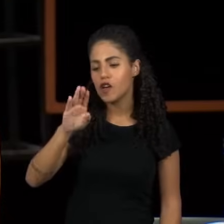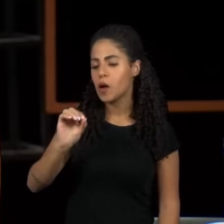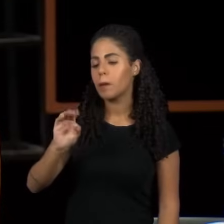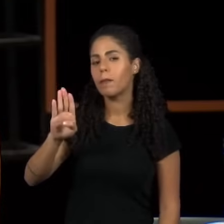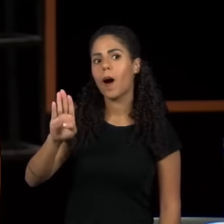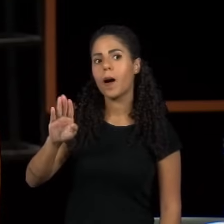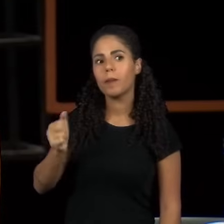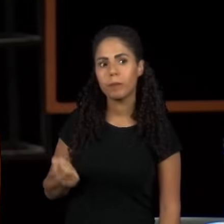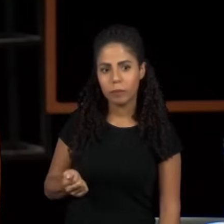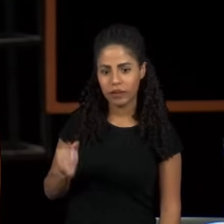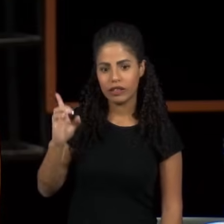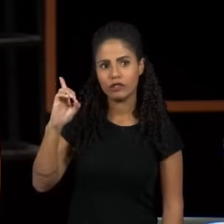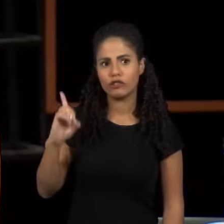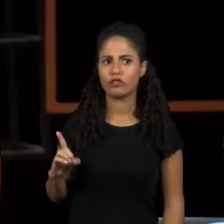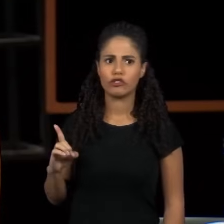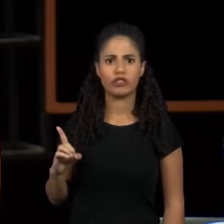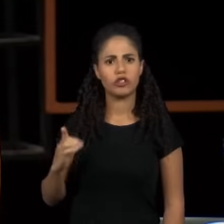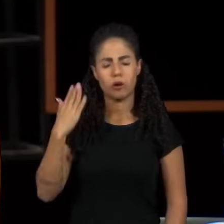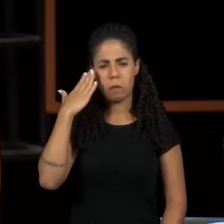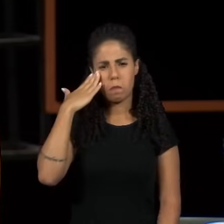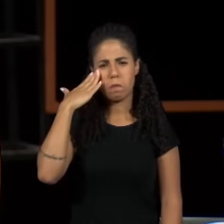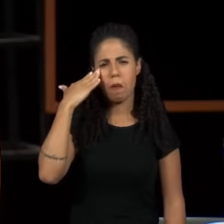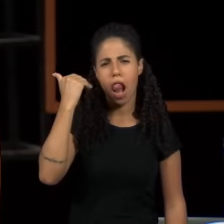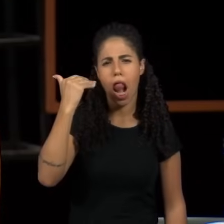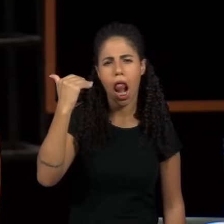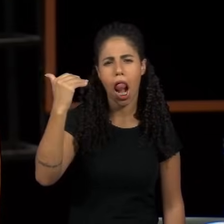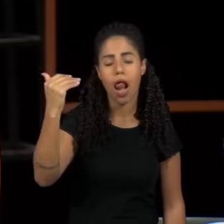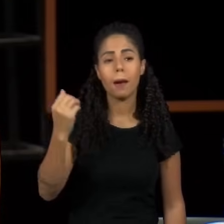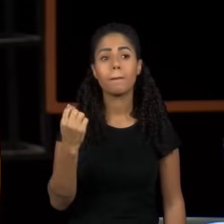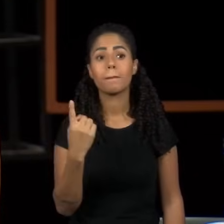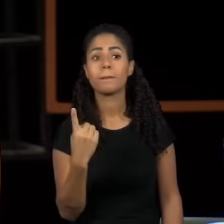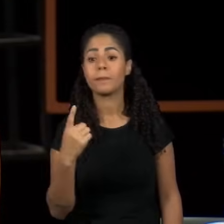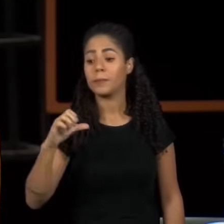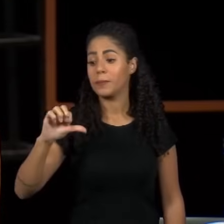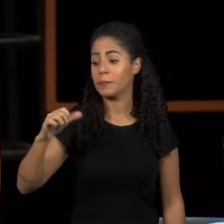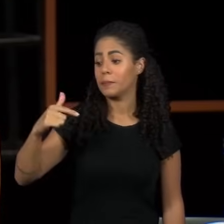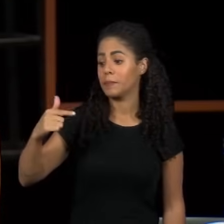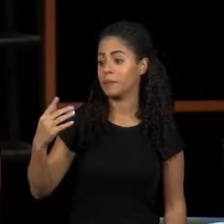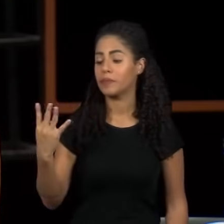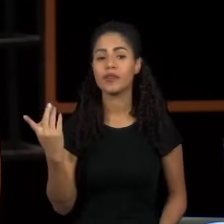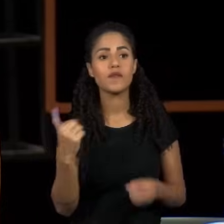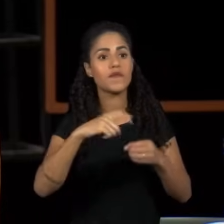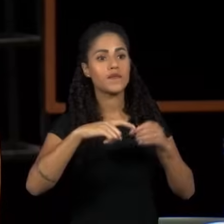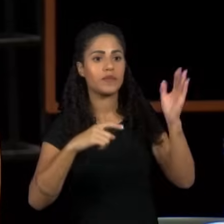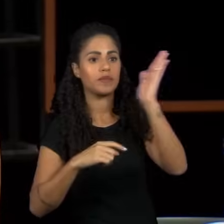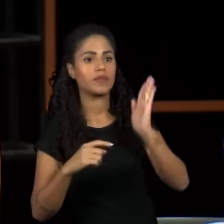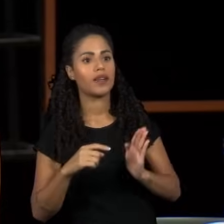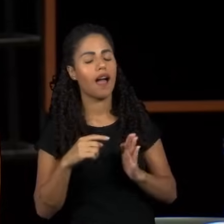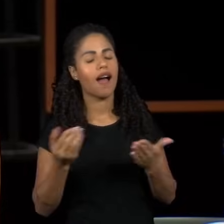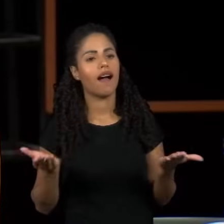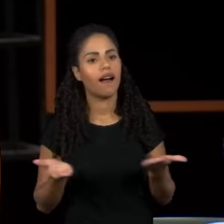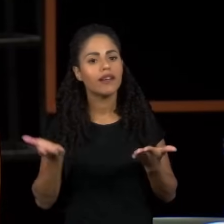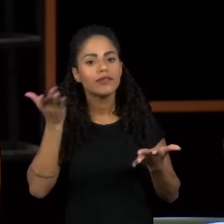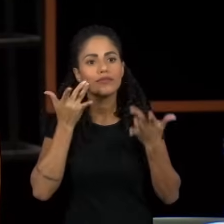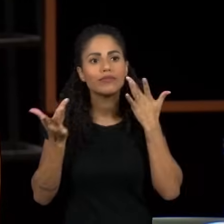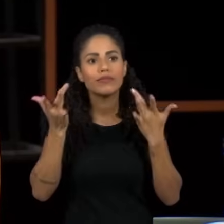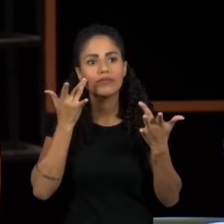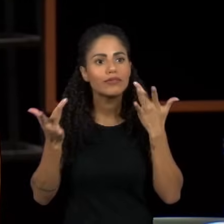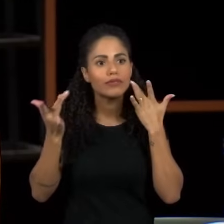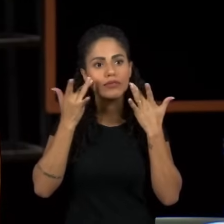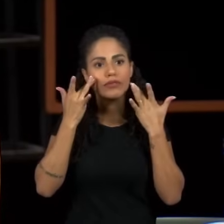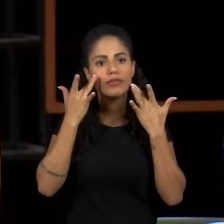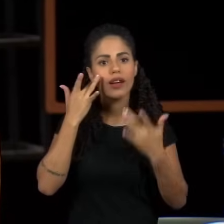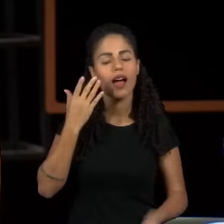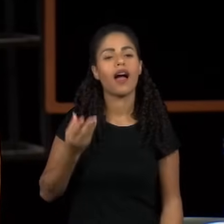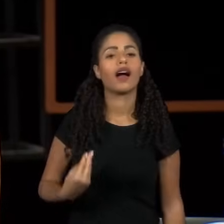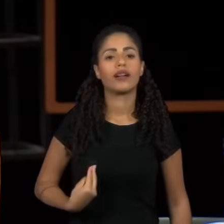Wilson, diretor aclamado pelo mundo afora. Em 74, ele monta no Brasil um espetáculo que aqui teve o nome de A Vida e a